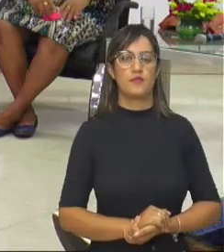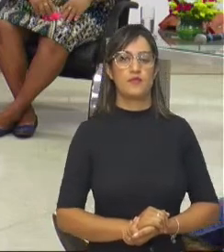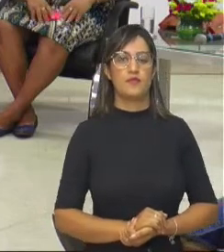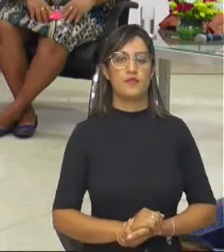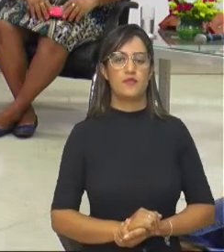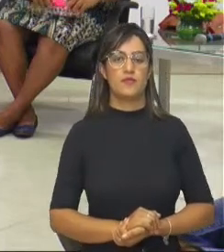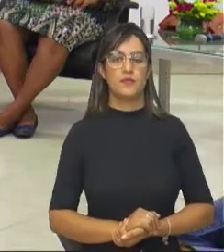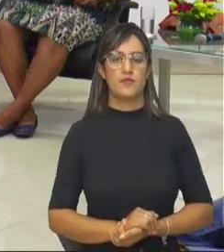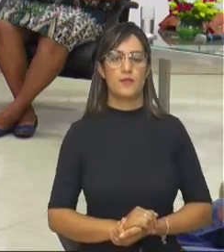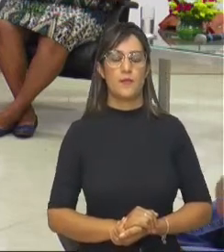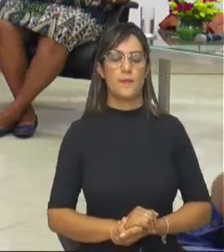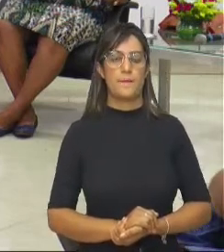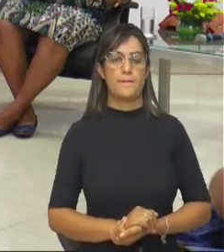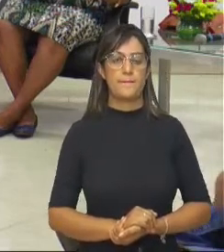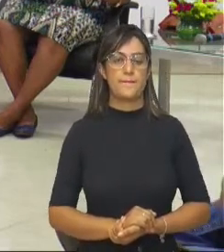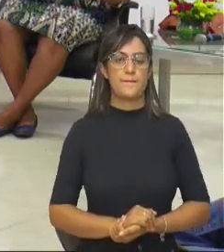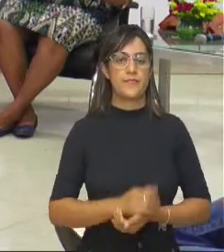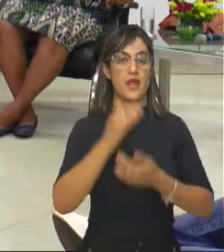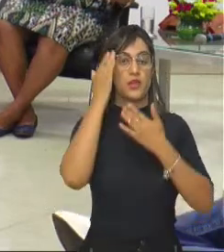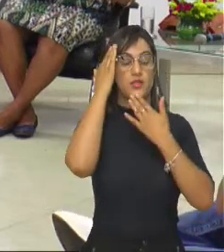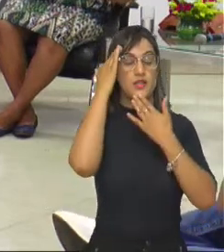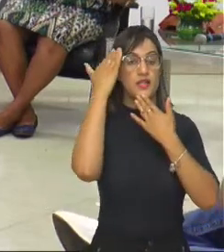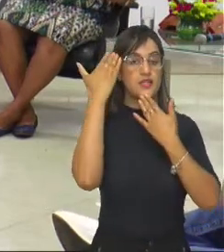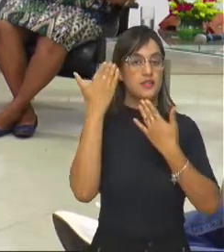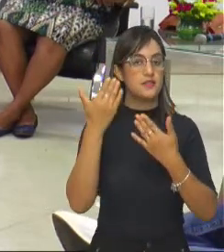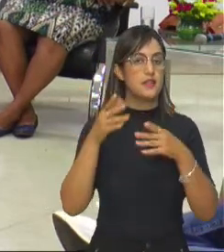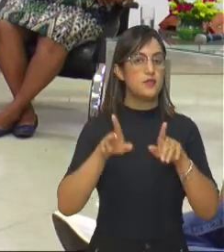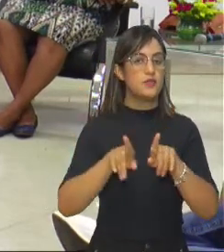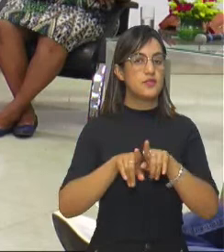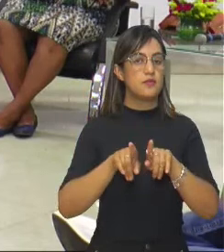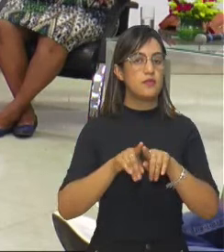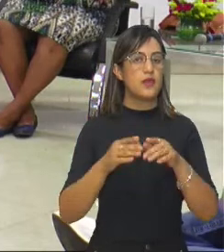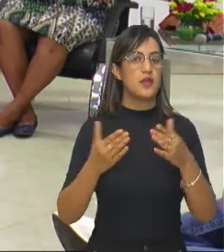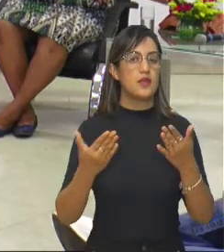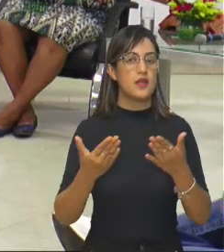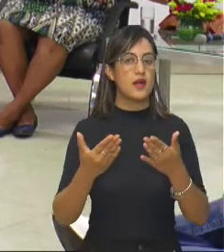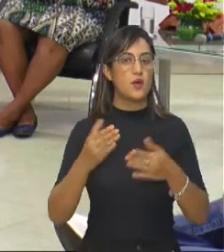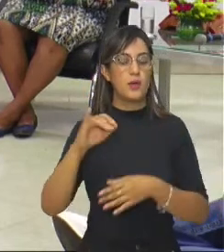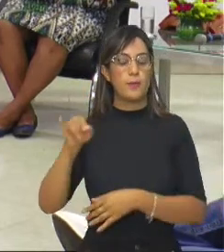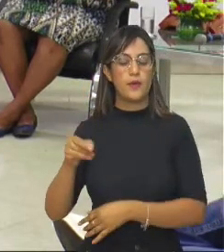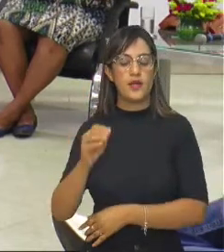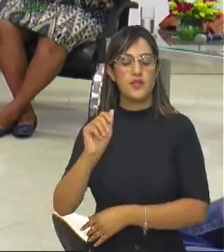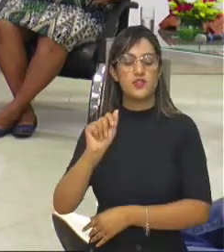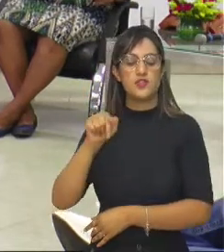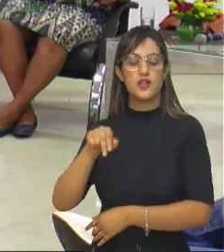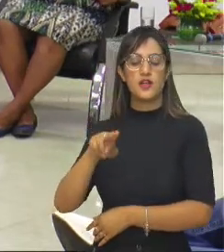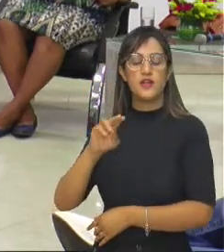Muito obrigada. A gente agradece também. E agora a gente passa para a querida Jaqueline.